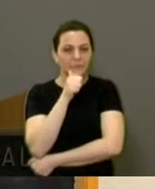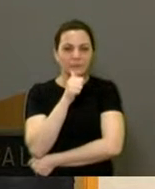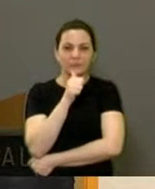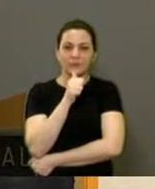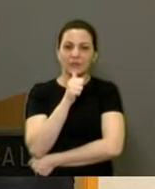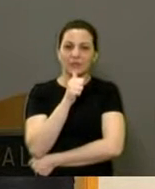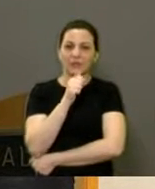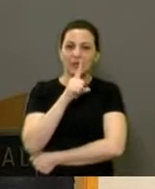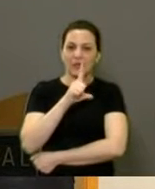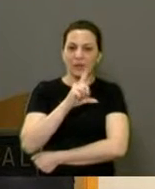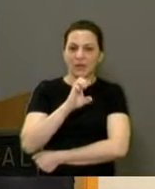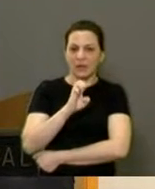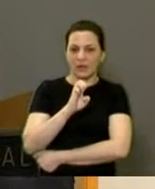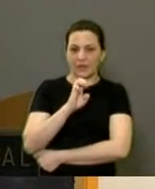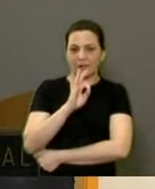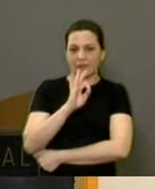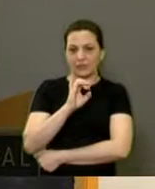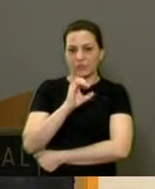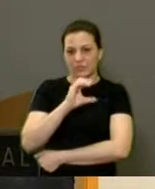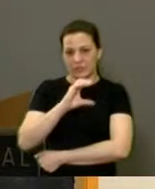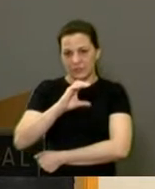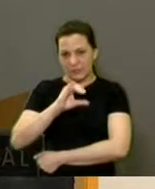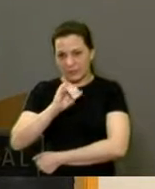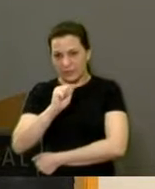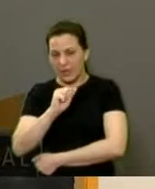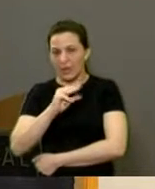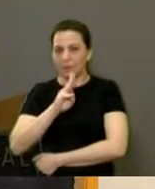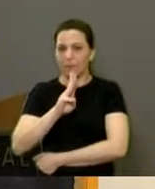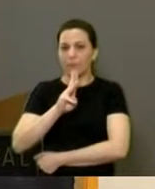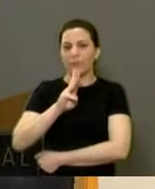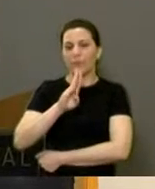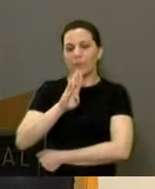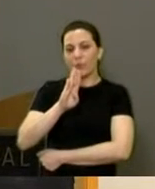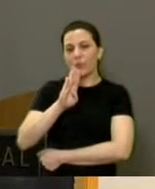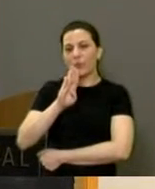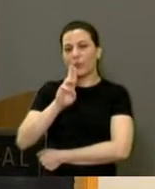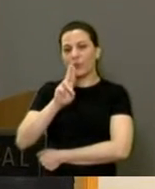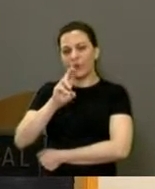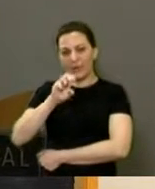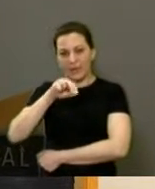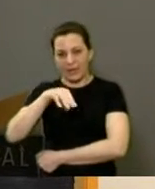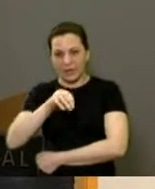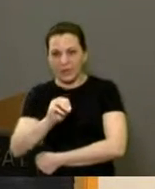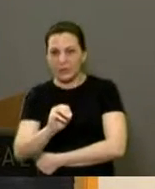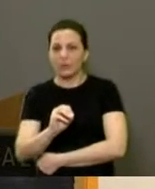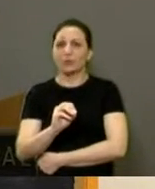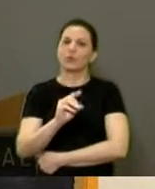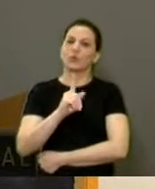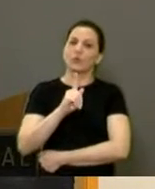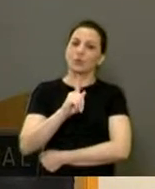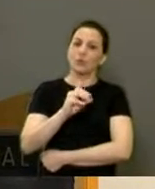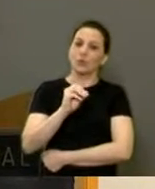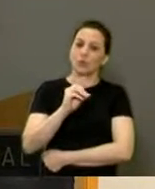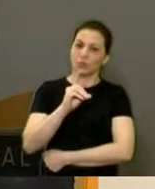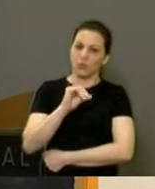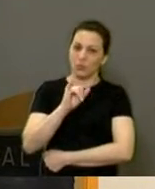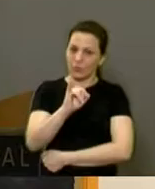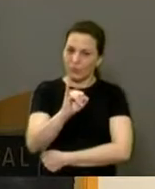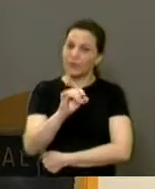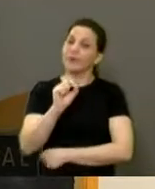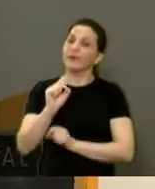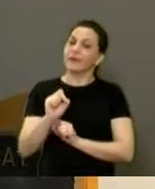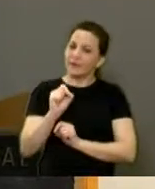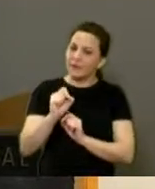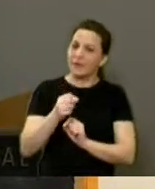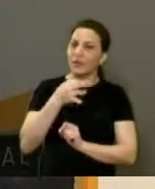do Letícia de Godoy Bueno, de Carvalho Lopes. Uma menina, inclusive, que fez a mesma proposição